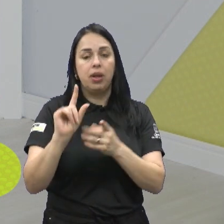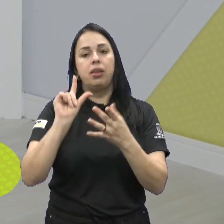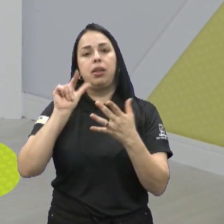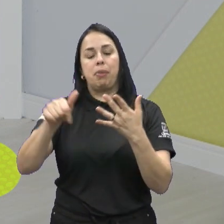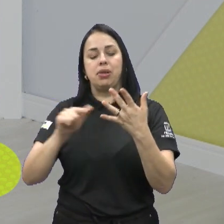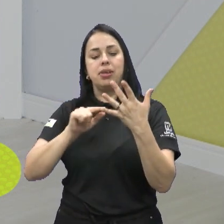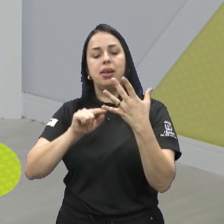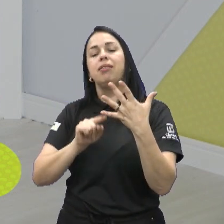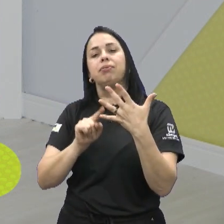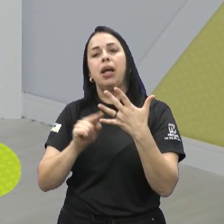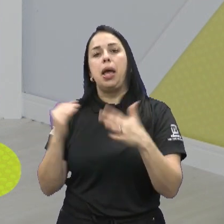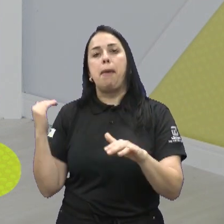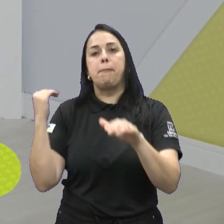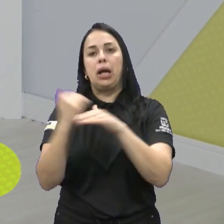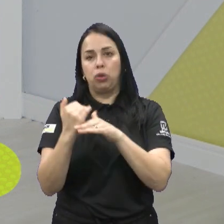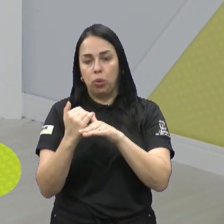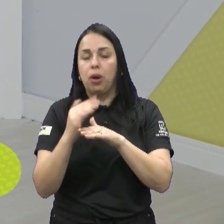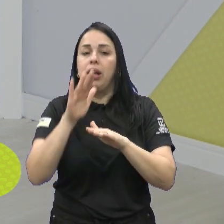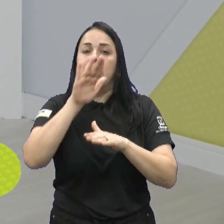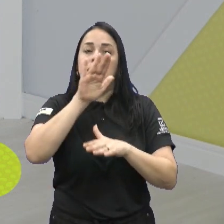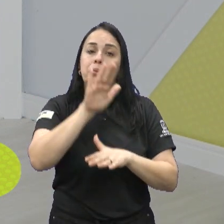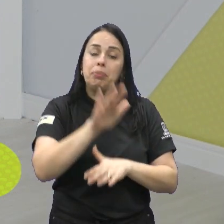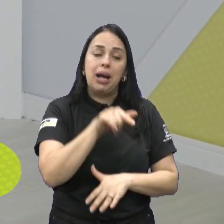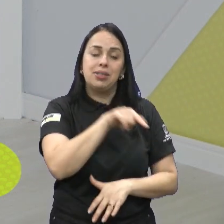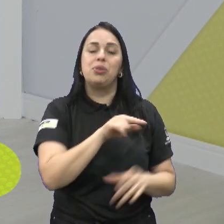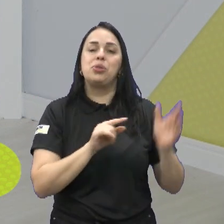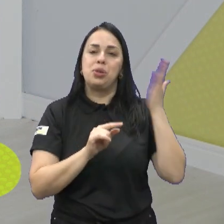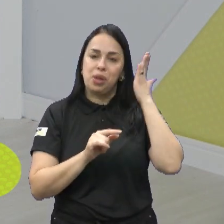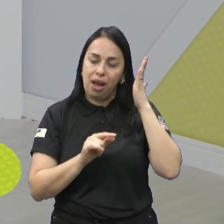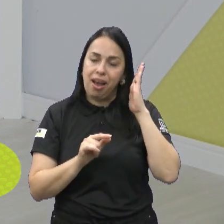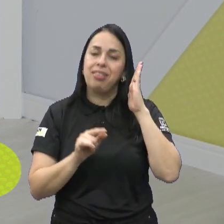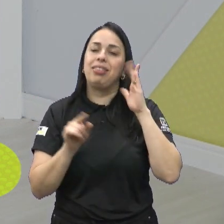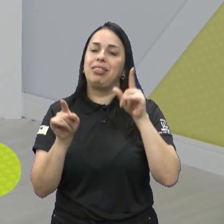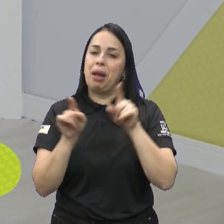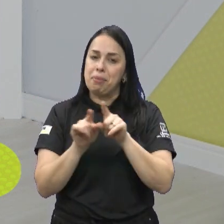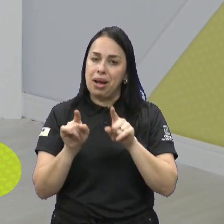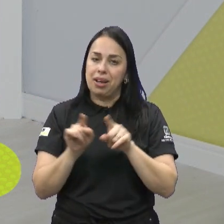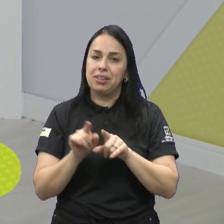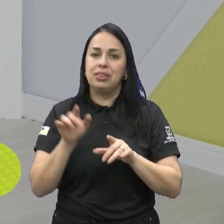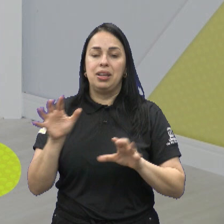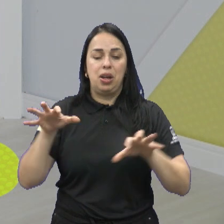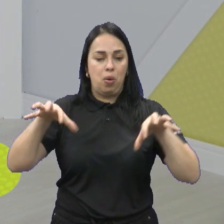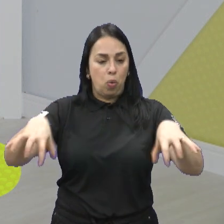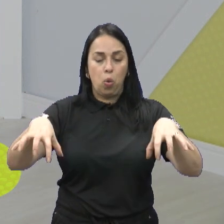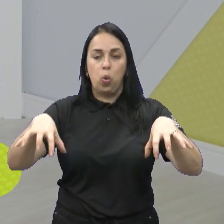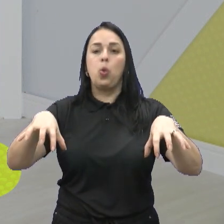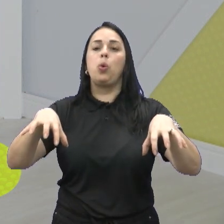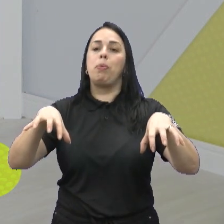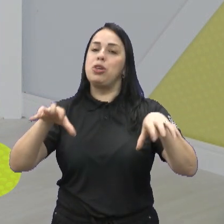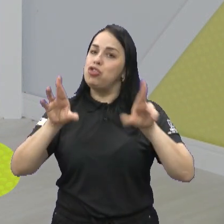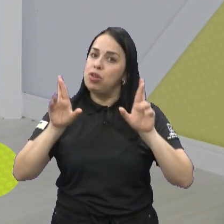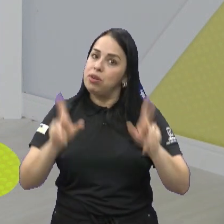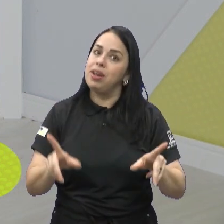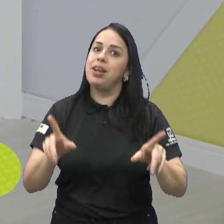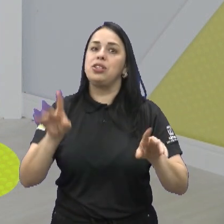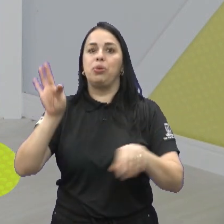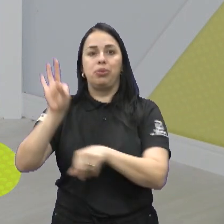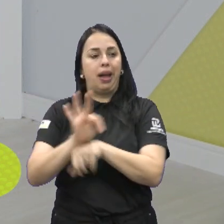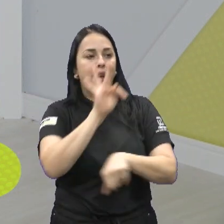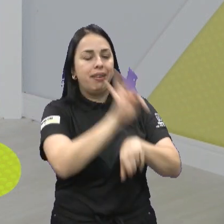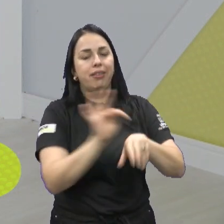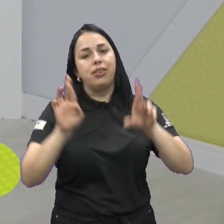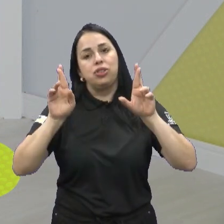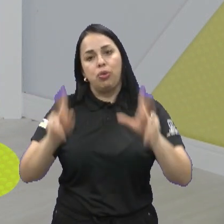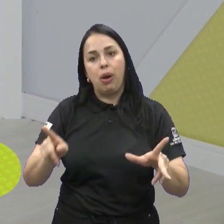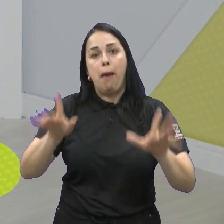Santista, mas o Taubaté também. Já tem o histórico do clássico, embora sejam elencos diferentes, treinadores diferentes, mas a história, como você bem falou,